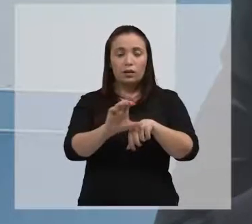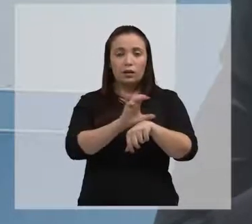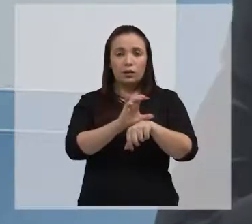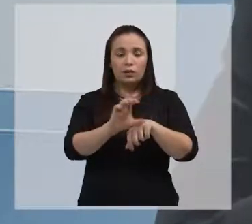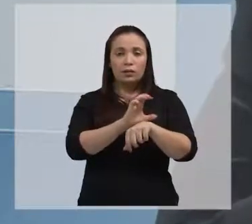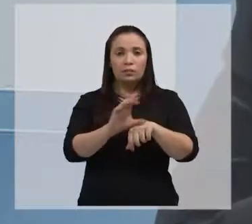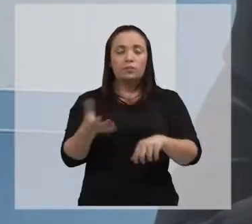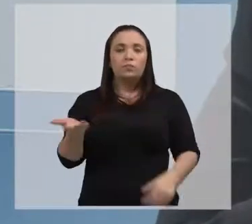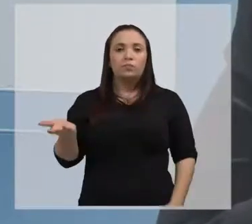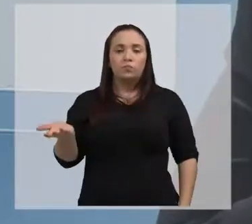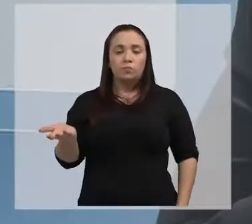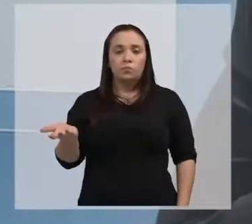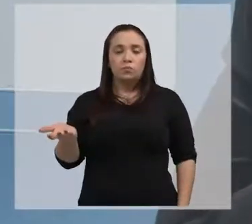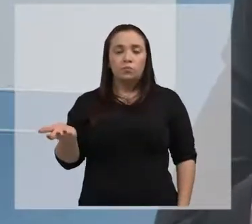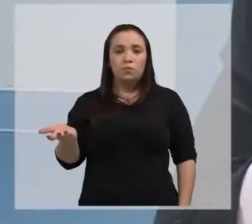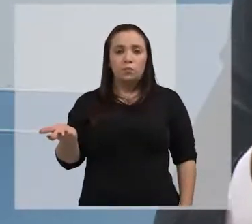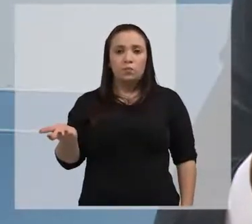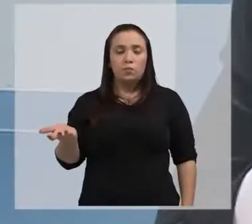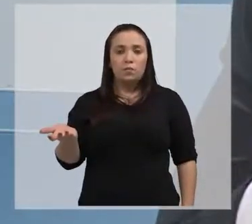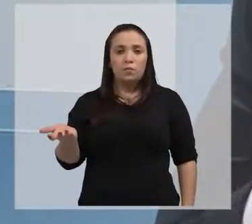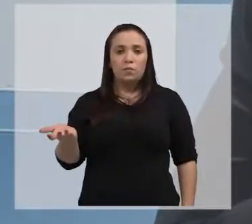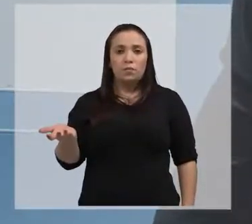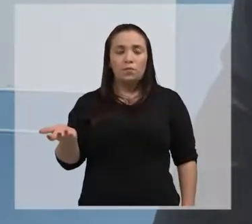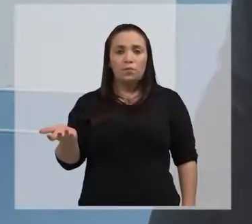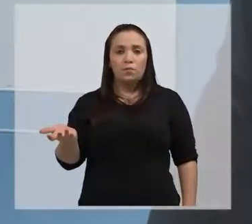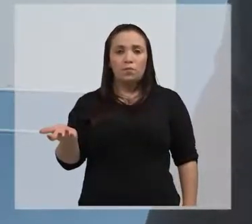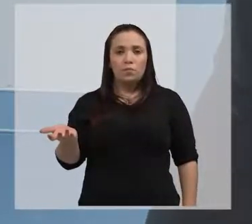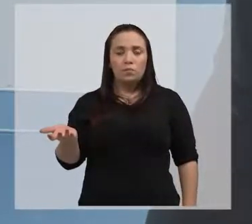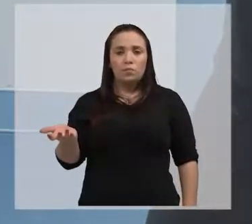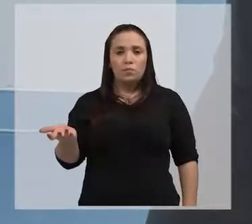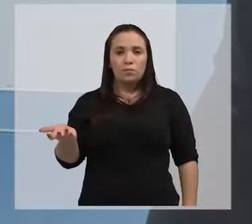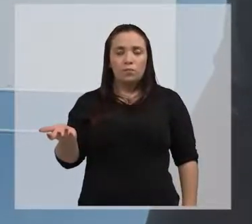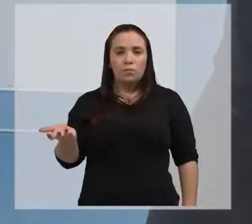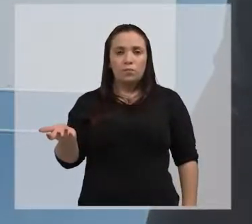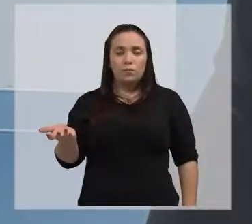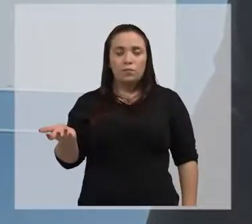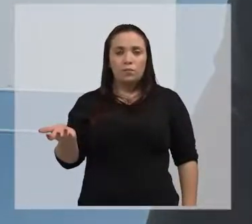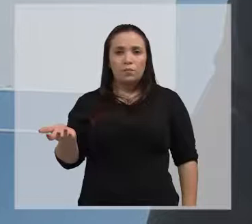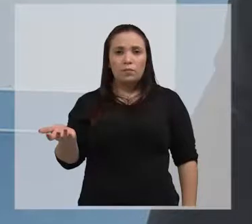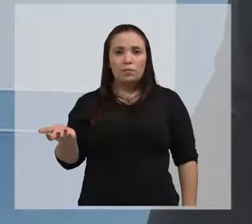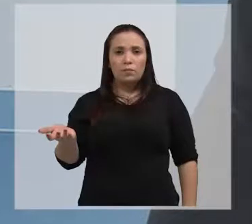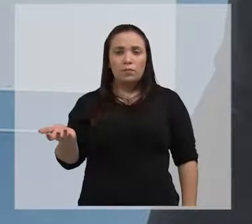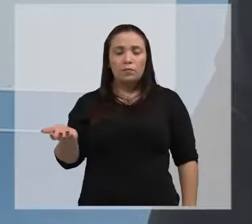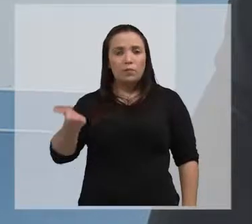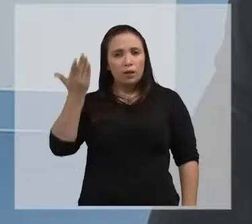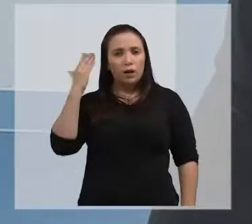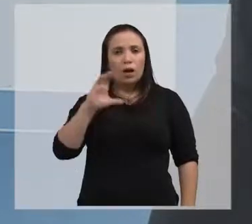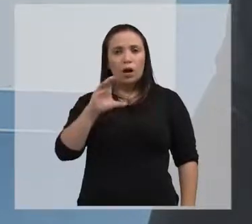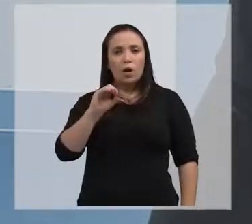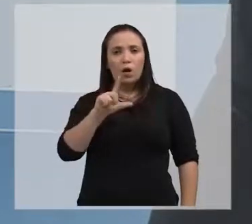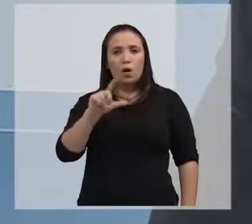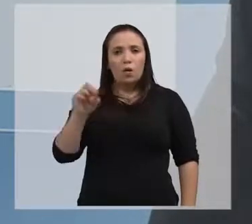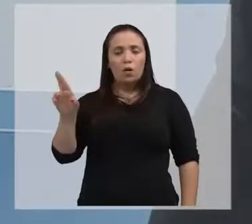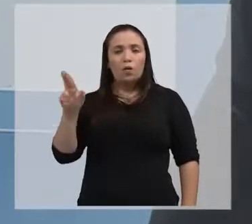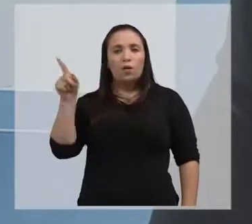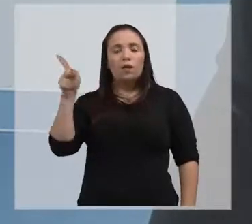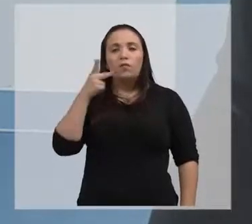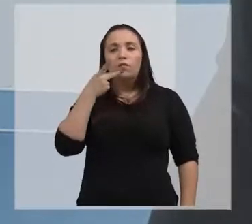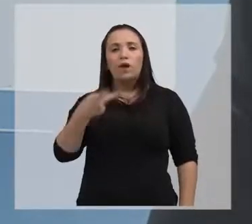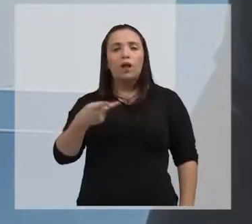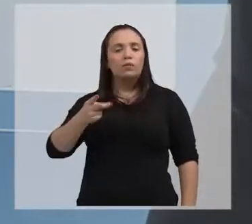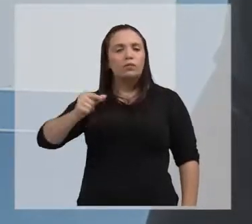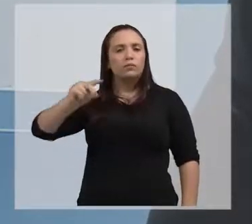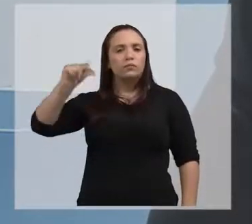um deles, né? Ou seja, se aquele ministro do Trabalho do tempo do Collor usou essa expressão, ele inventou essa